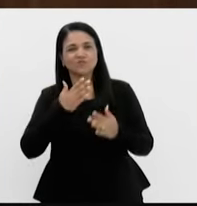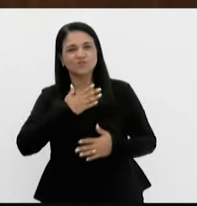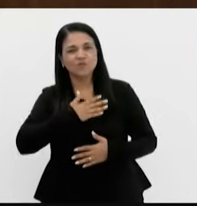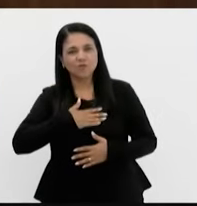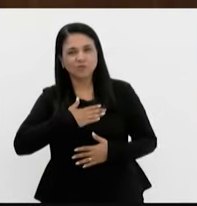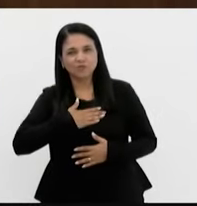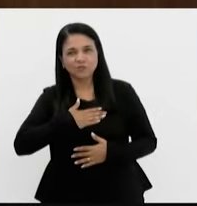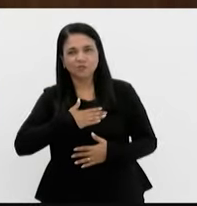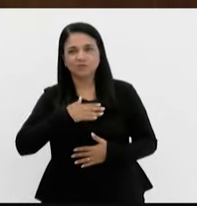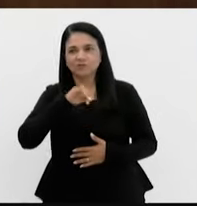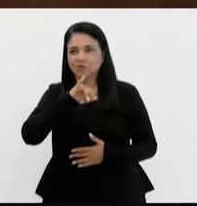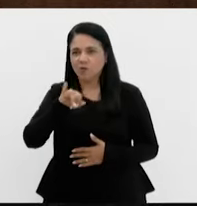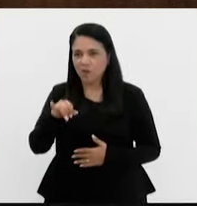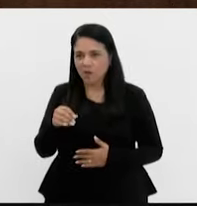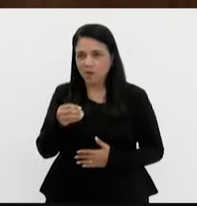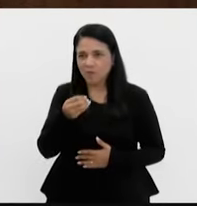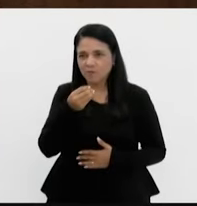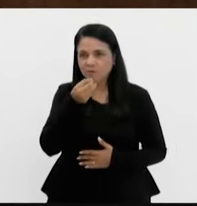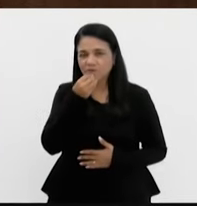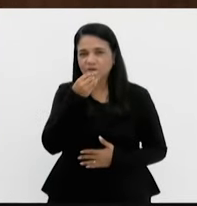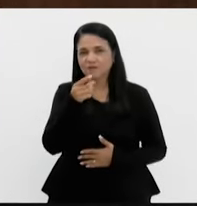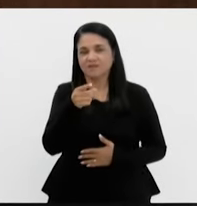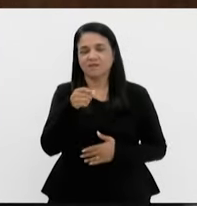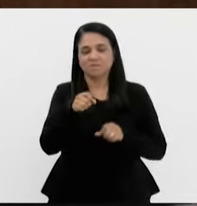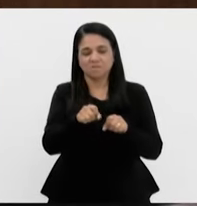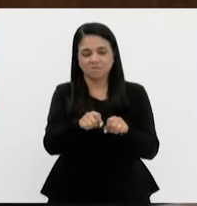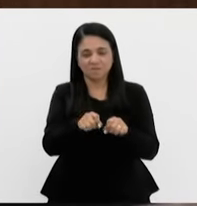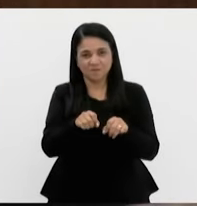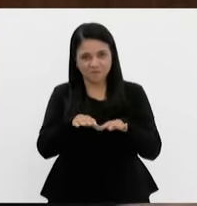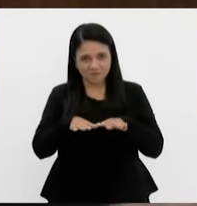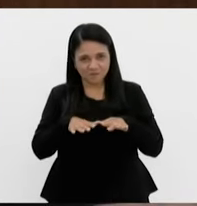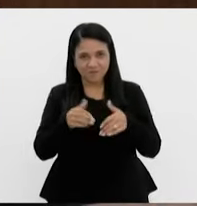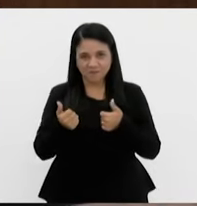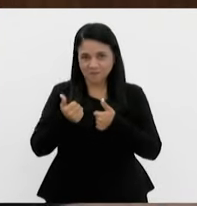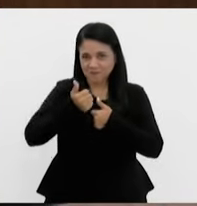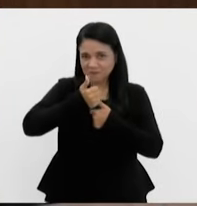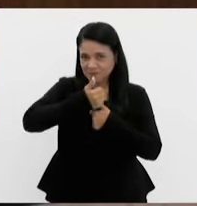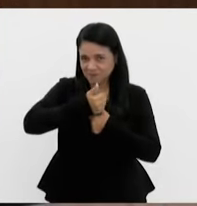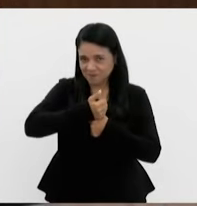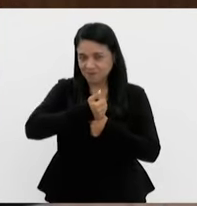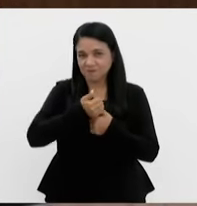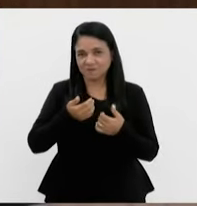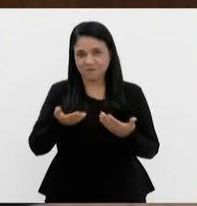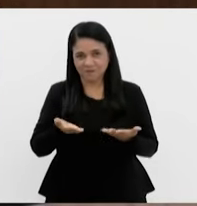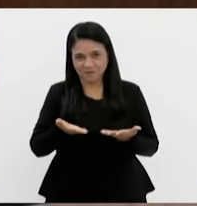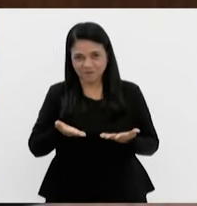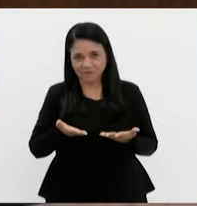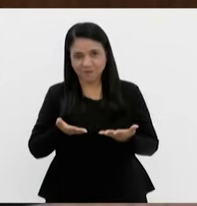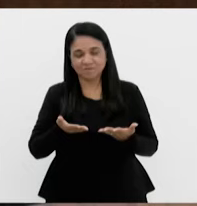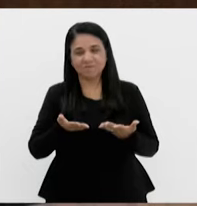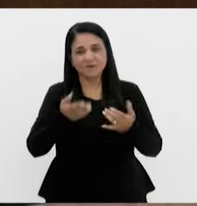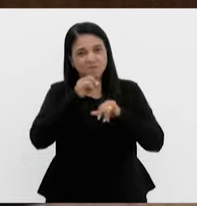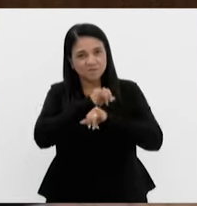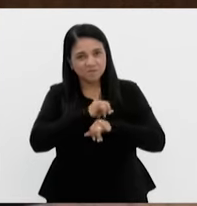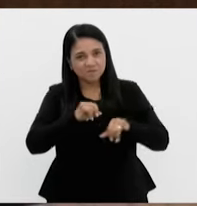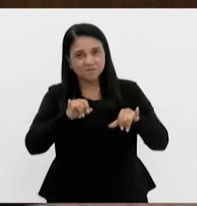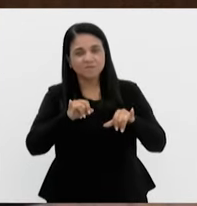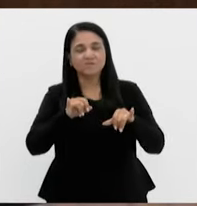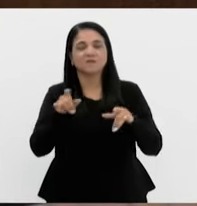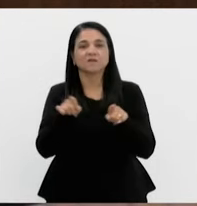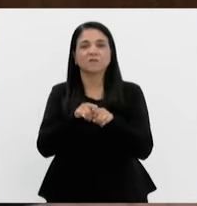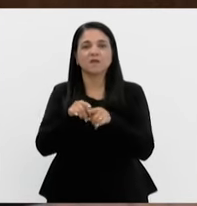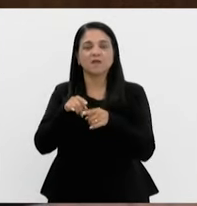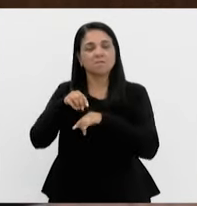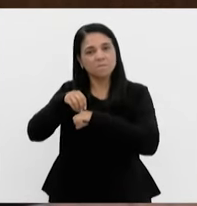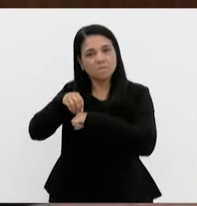aproveitar o senhor está presidindo a sessão hoje e já também levar essa fala ao nosso Presidente Rodrigo